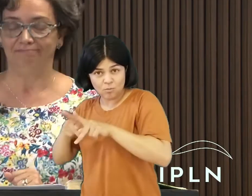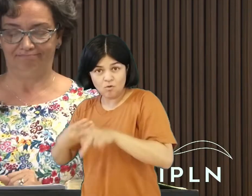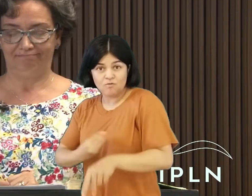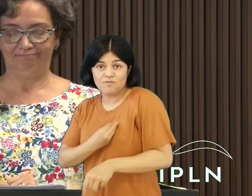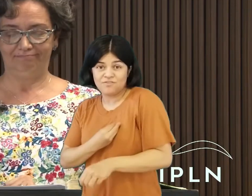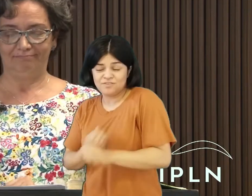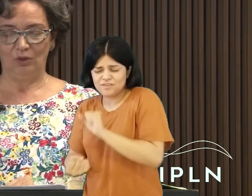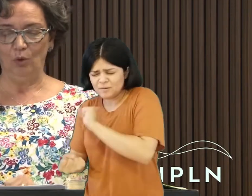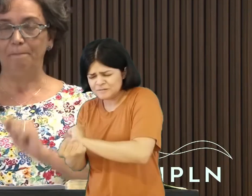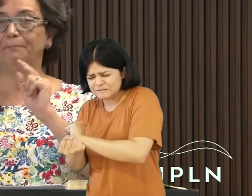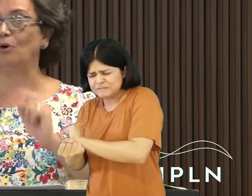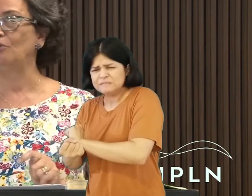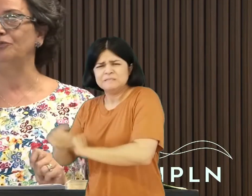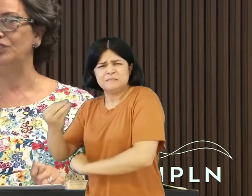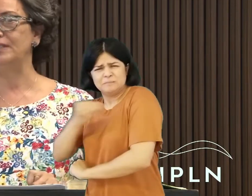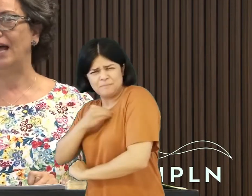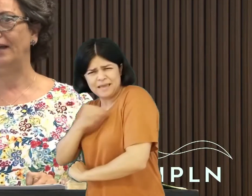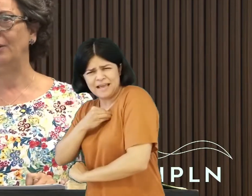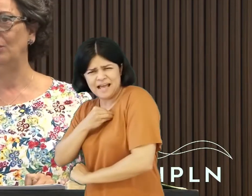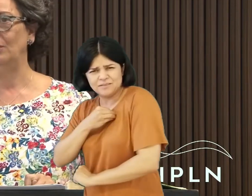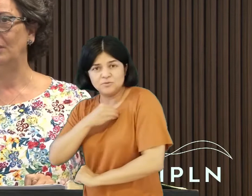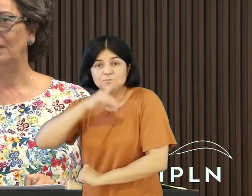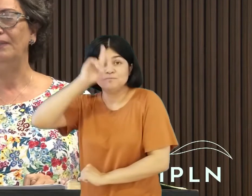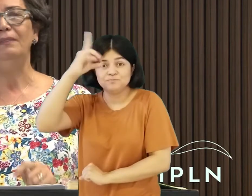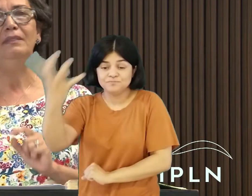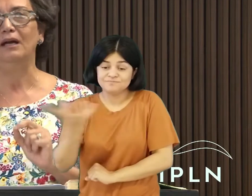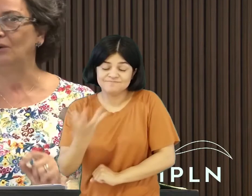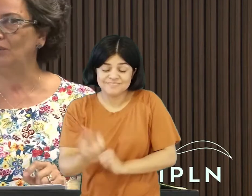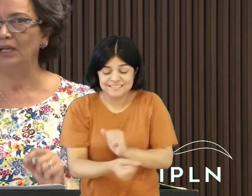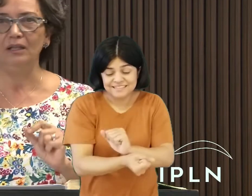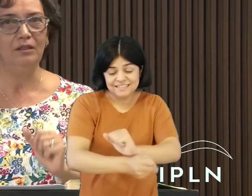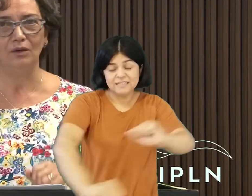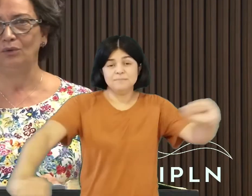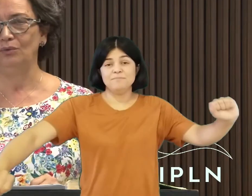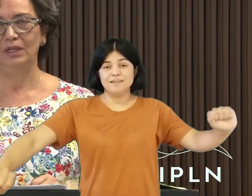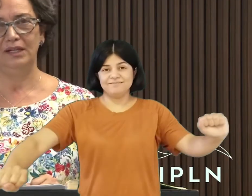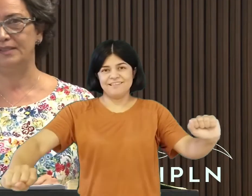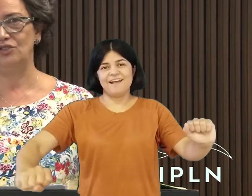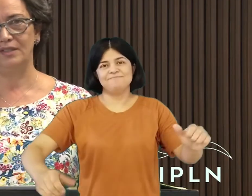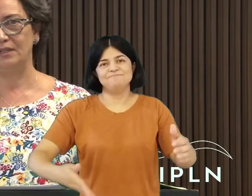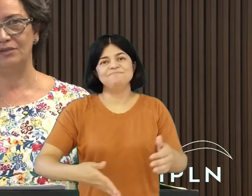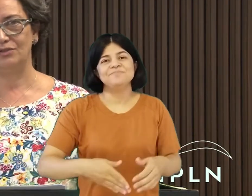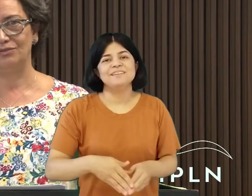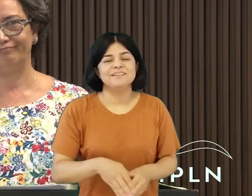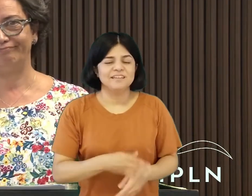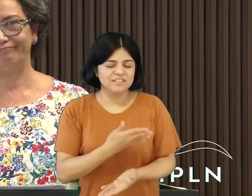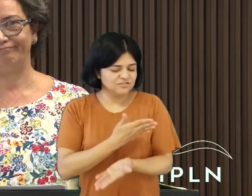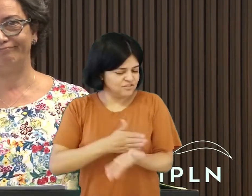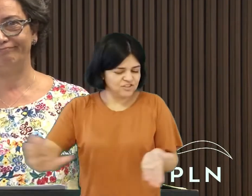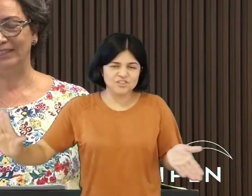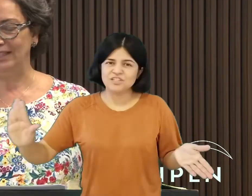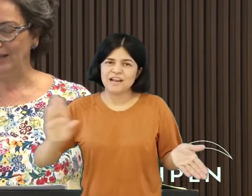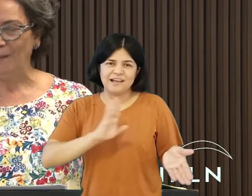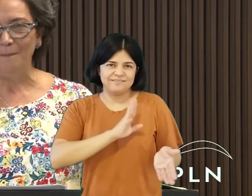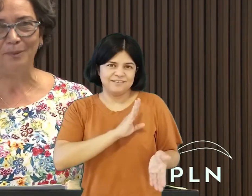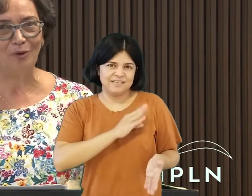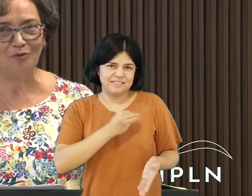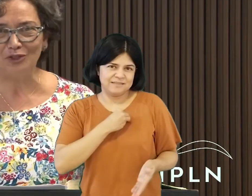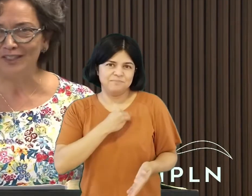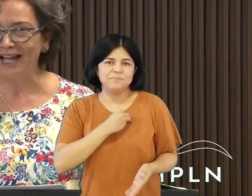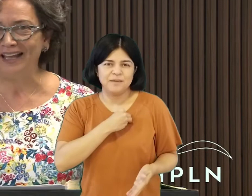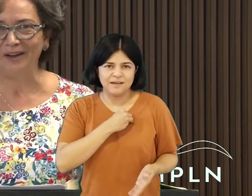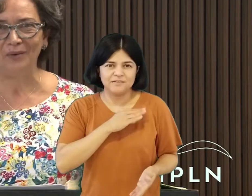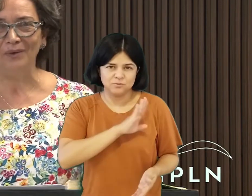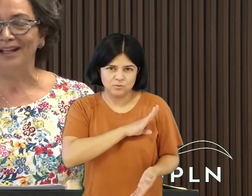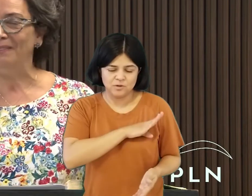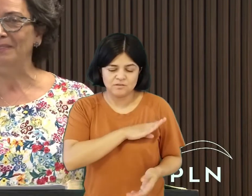Infelizmente, o povo de Israel não entrou nesse descanso. O povo